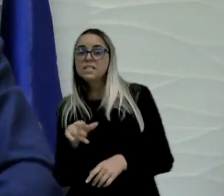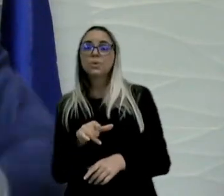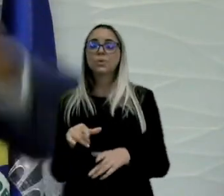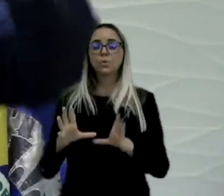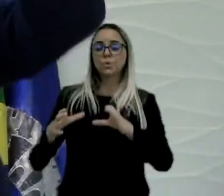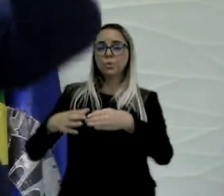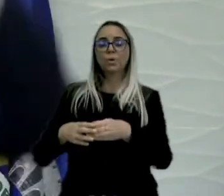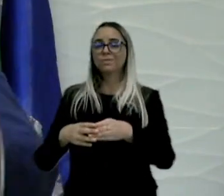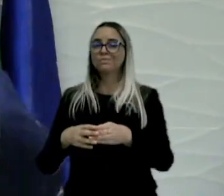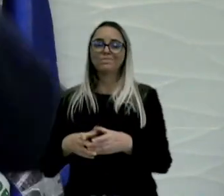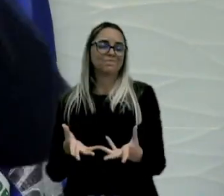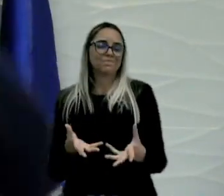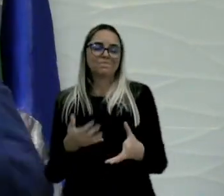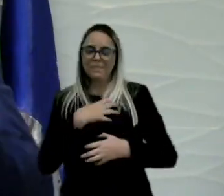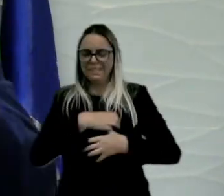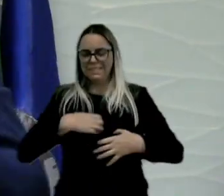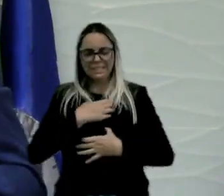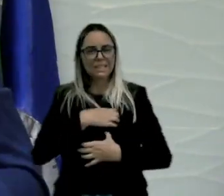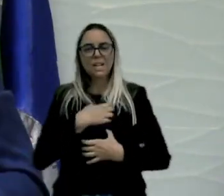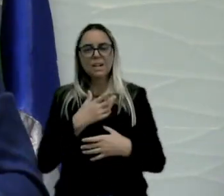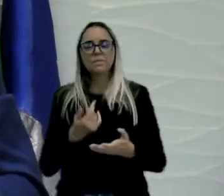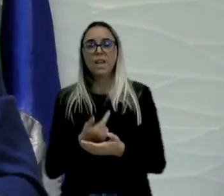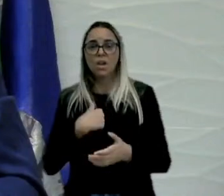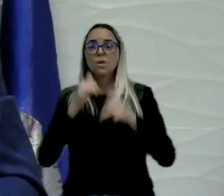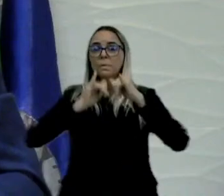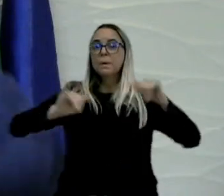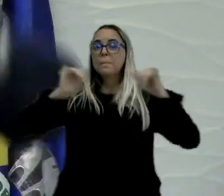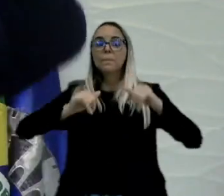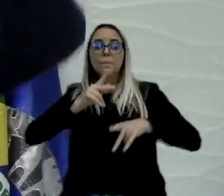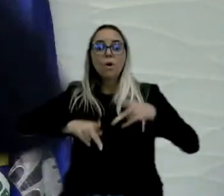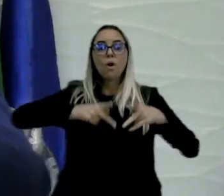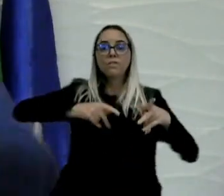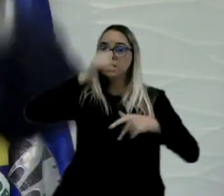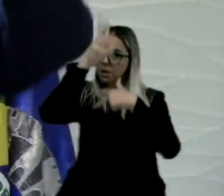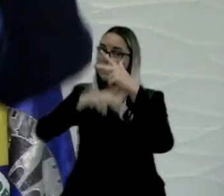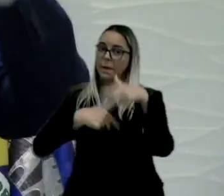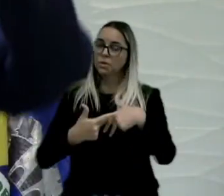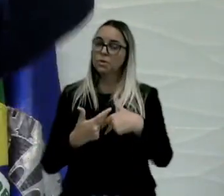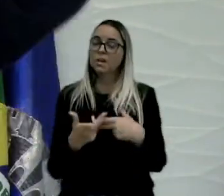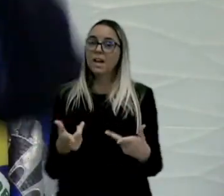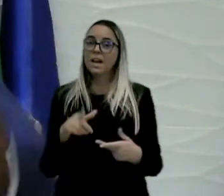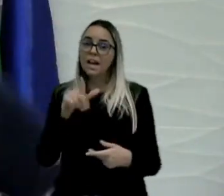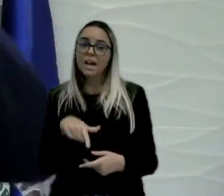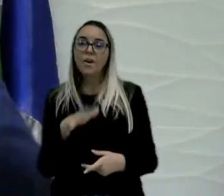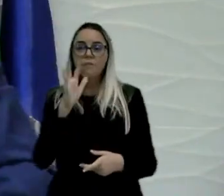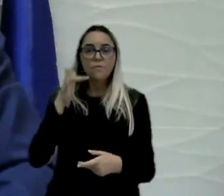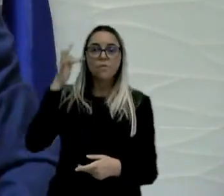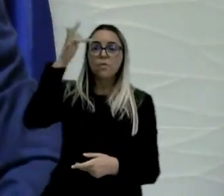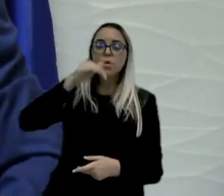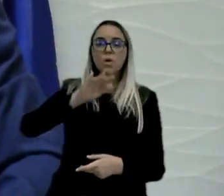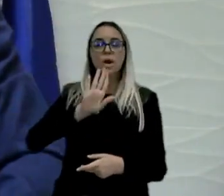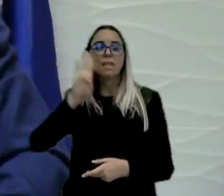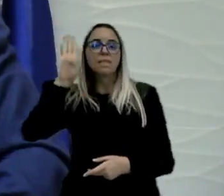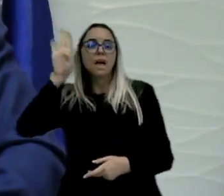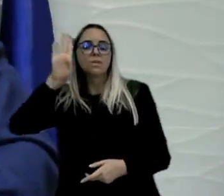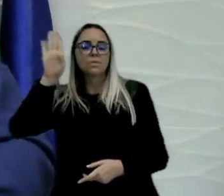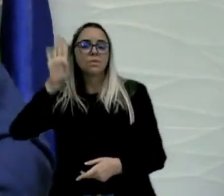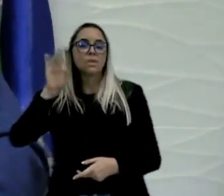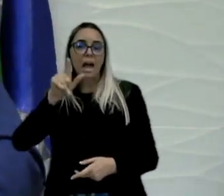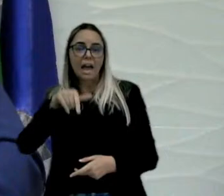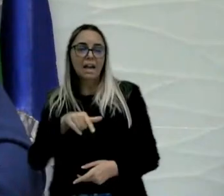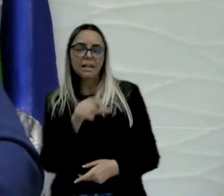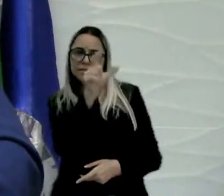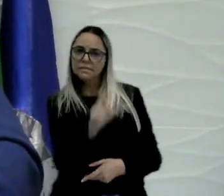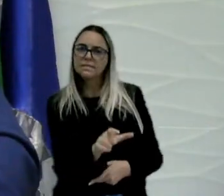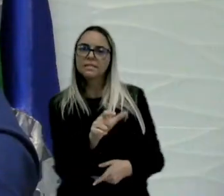conforma quero dizer ao povo de São Bento do Una que esse pref esse futuro candidato que tá aí é um